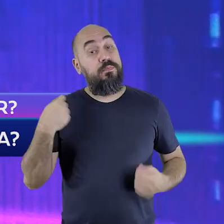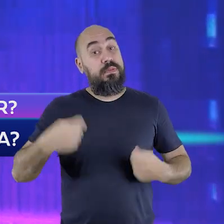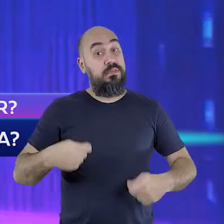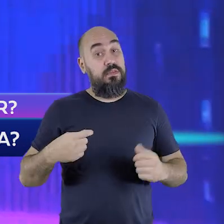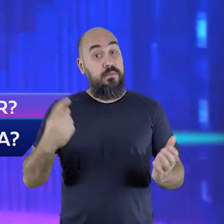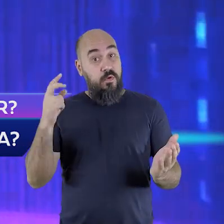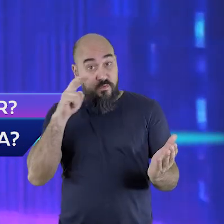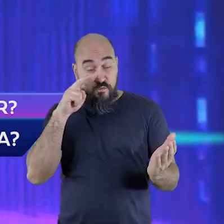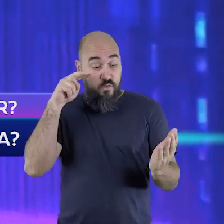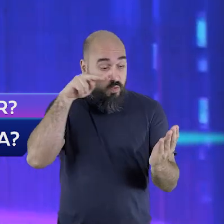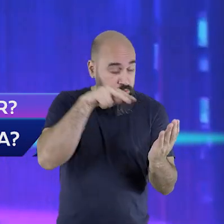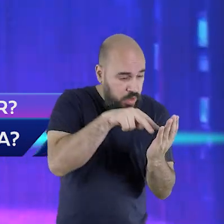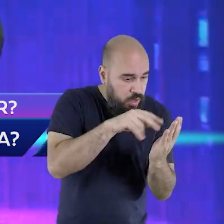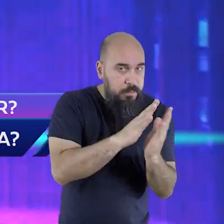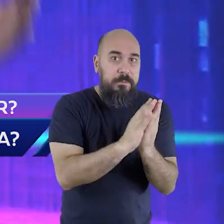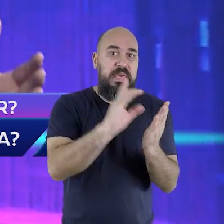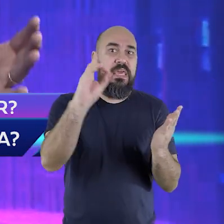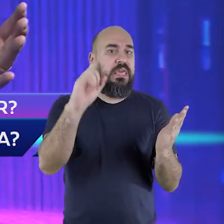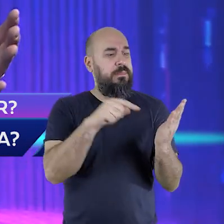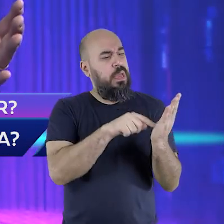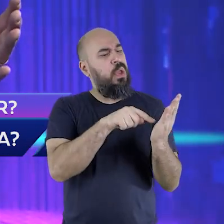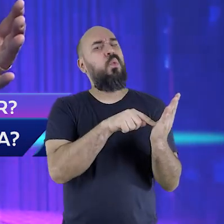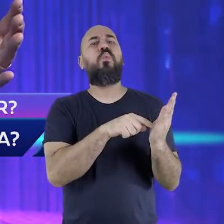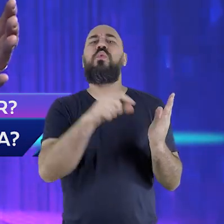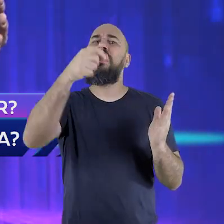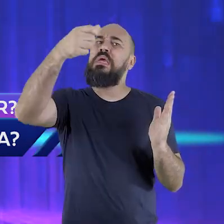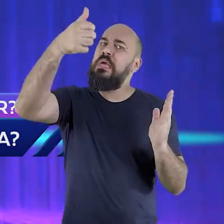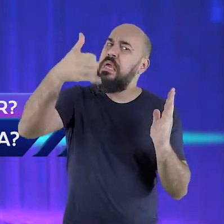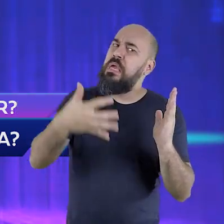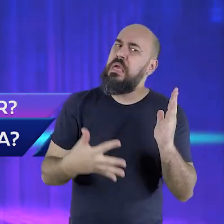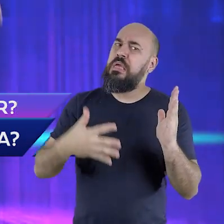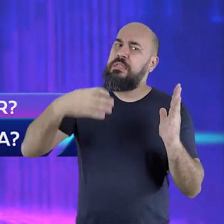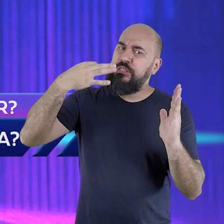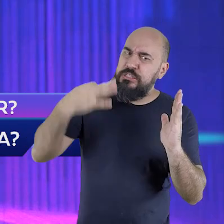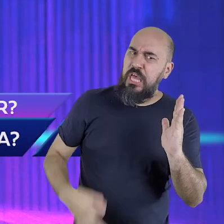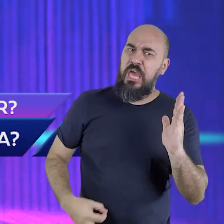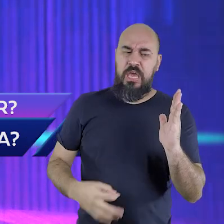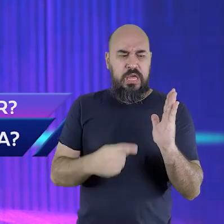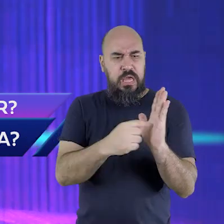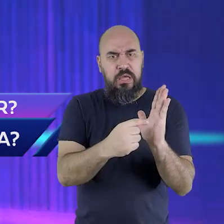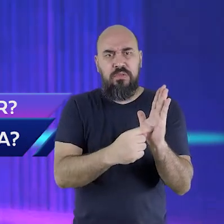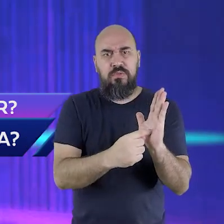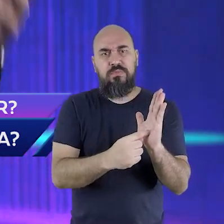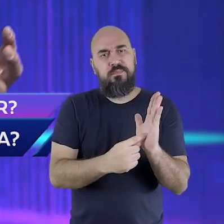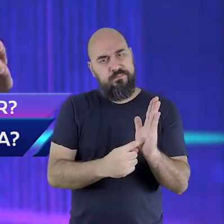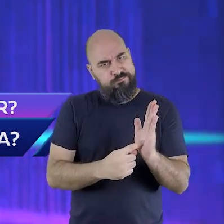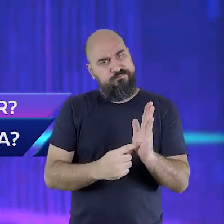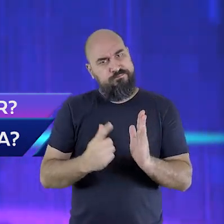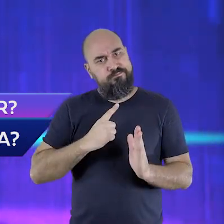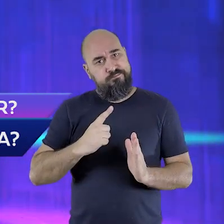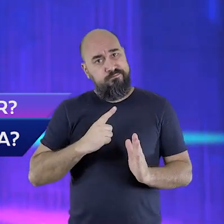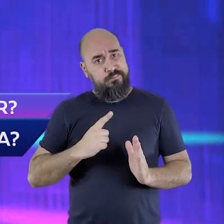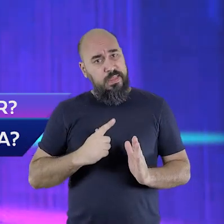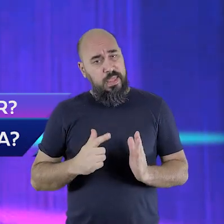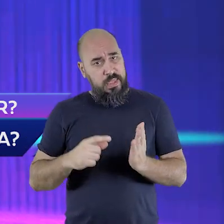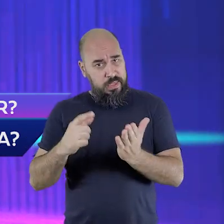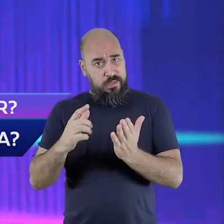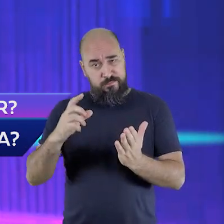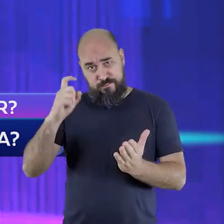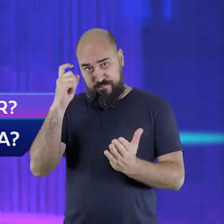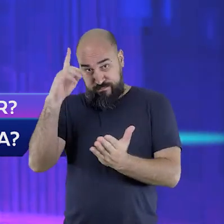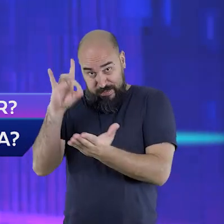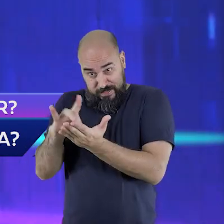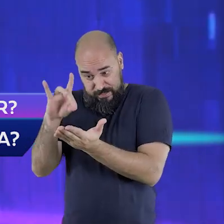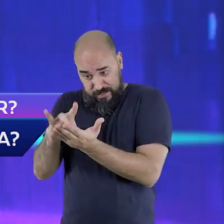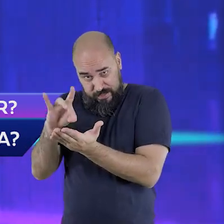entender exatamente o mundo no qual estamos vivendo. Existem forças antagônicas, a verdade e a mentira,